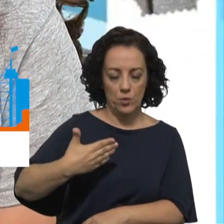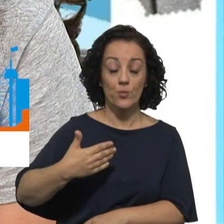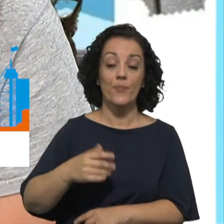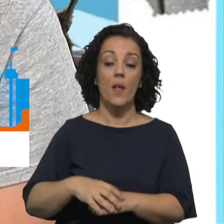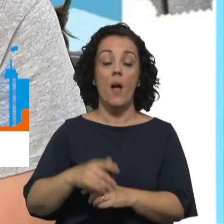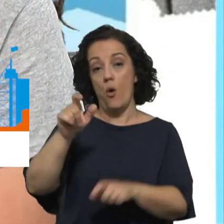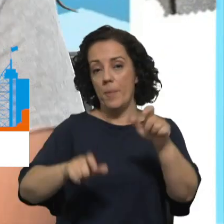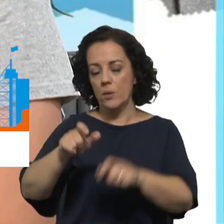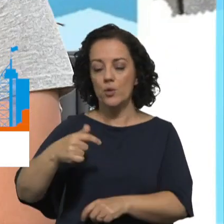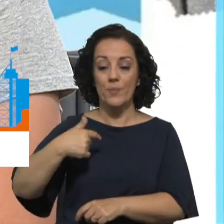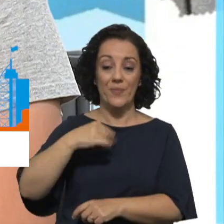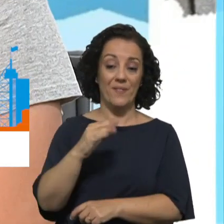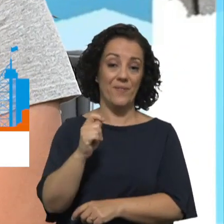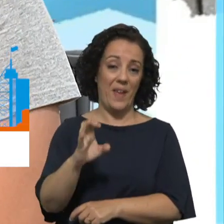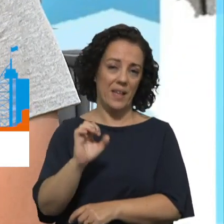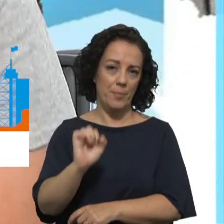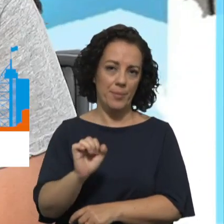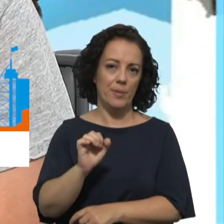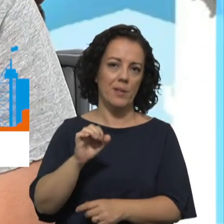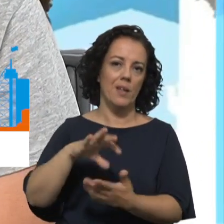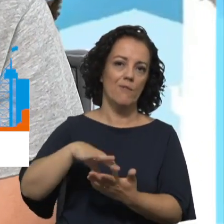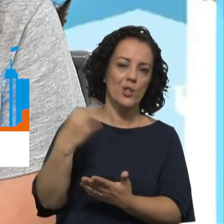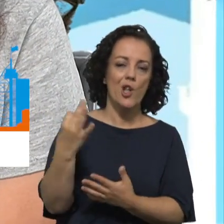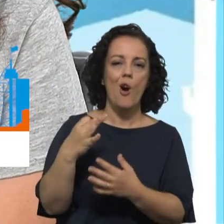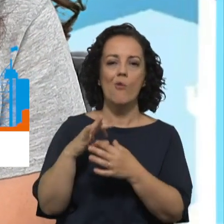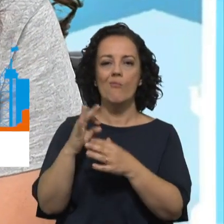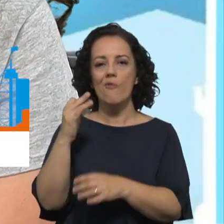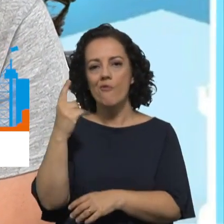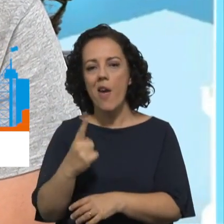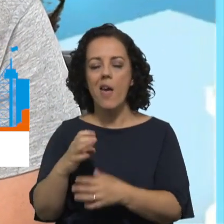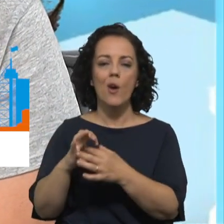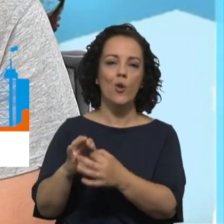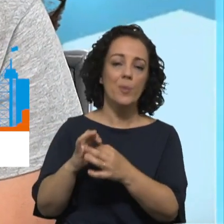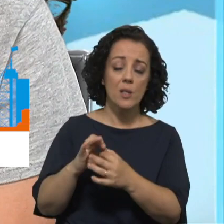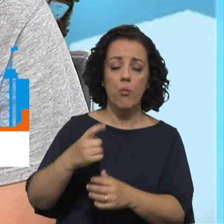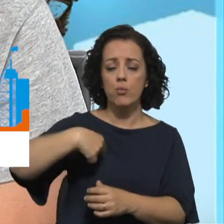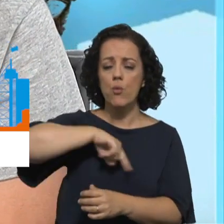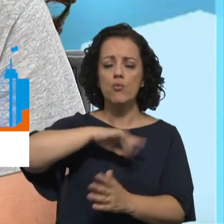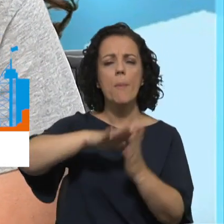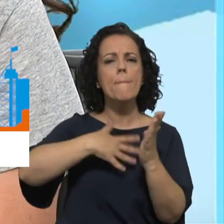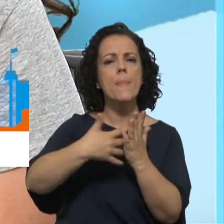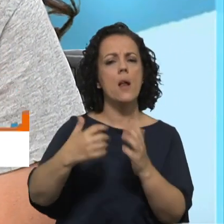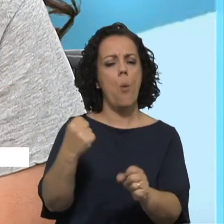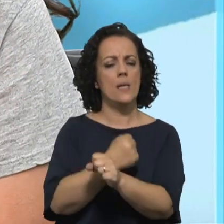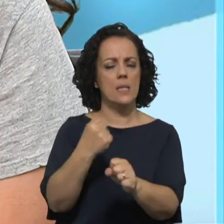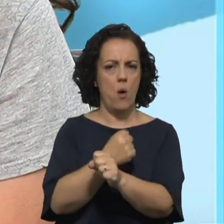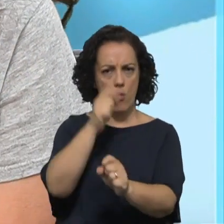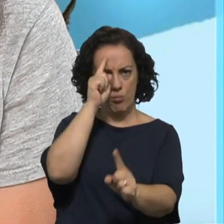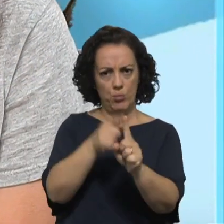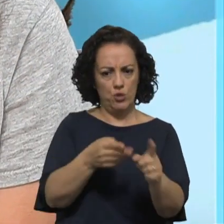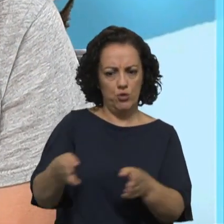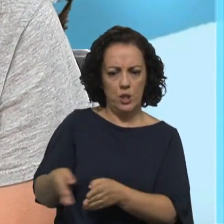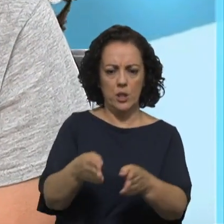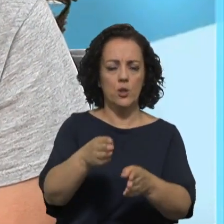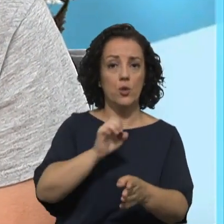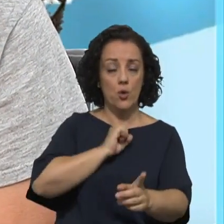Cooperação, na sua gênese, na sua origem, nos seus planos estratégicos, na sua ação, nós dizemos mesmo que a nossa missão